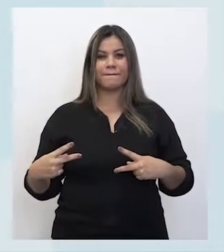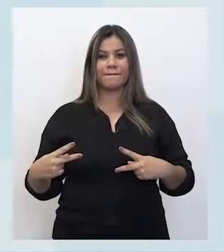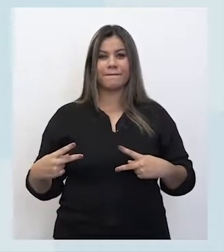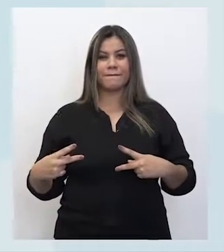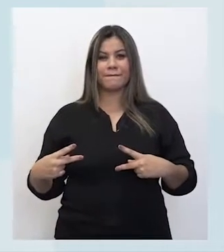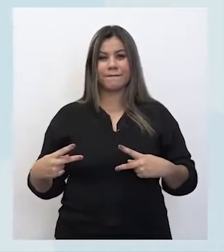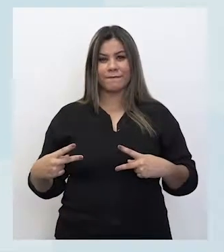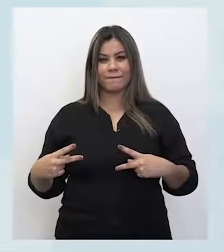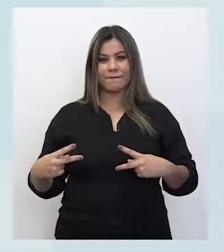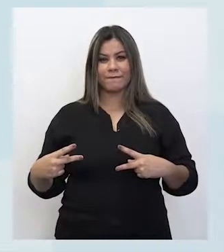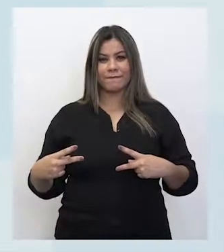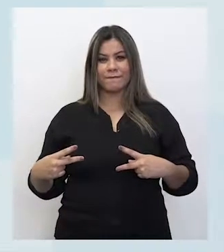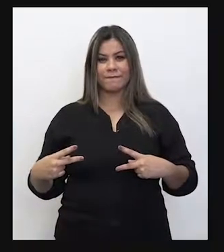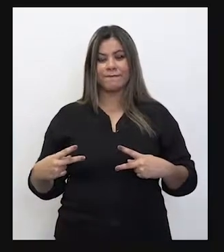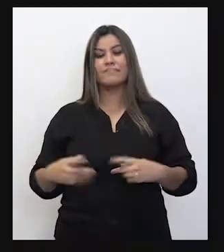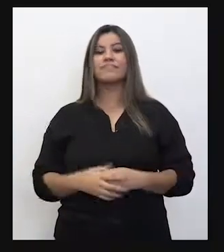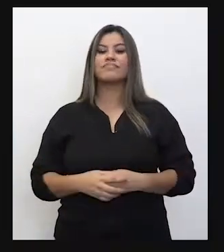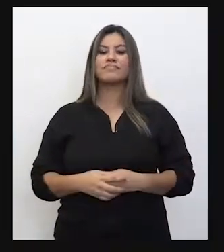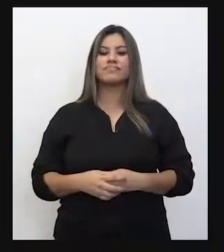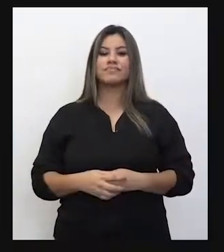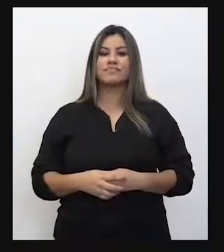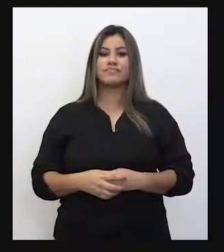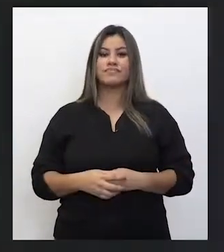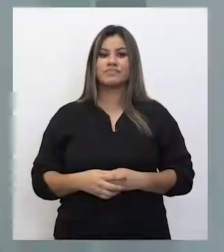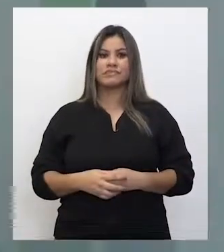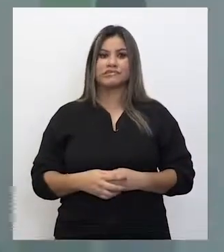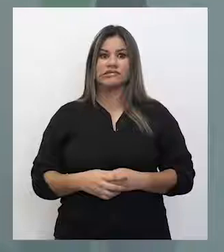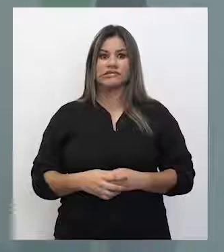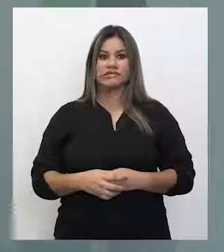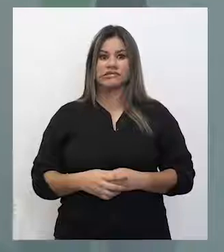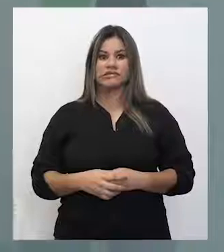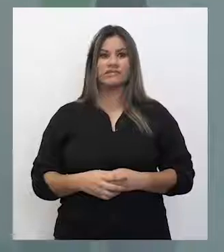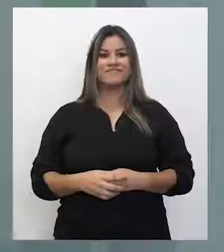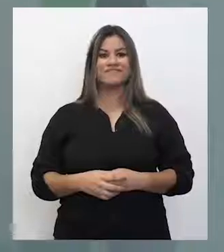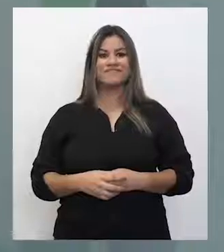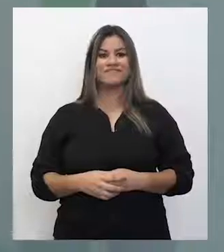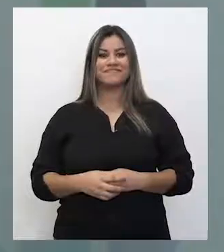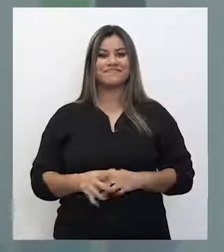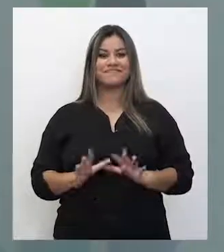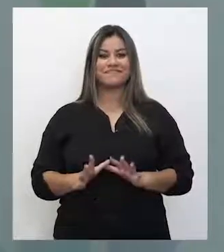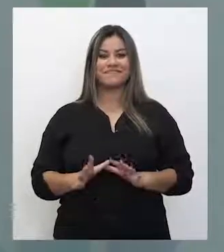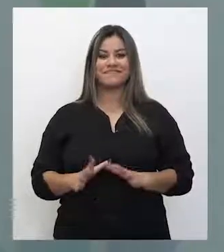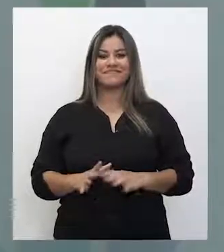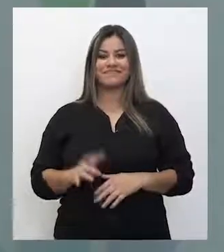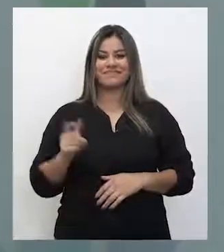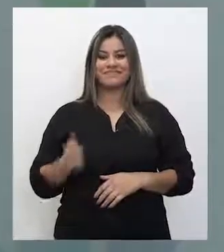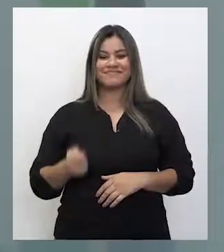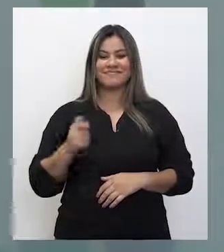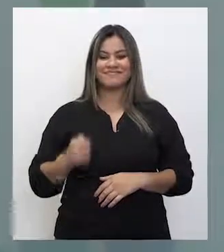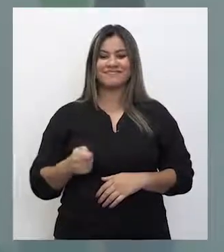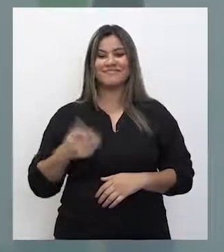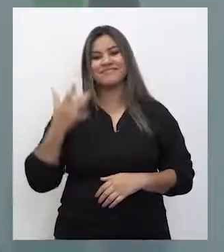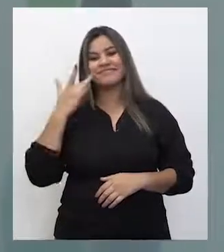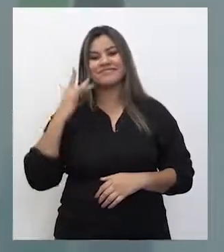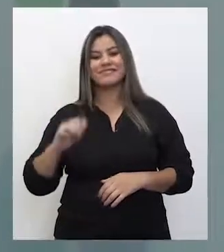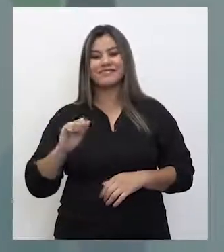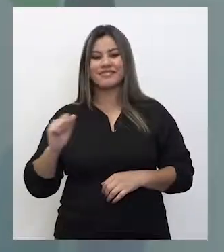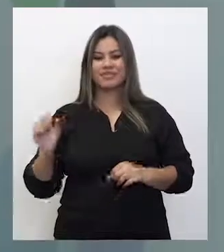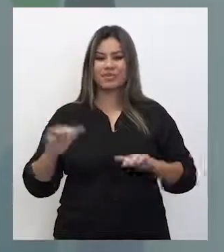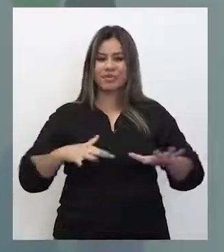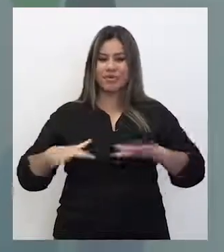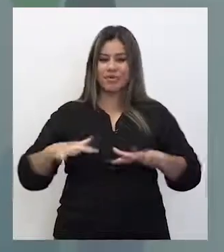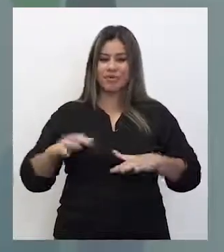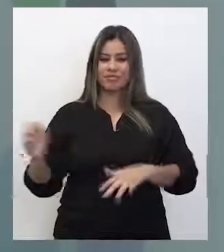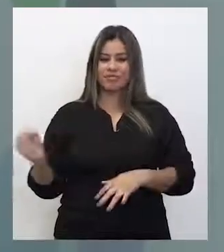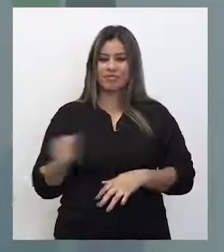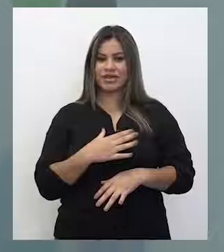Tem também o link e o movimento. Opa! Aliás, eu coloquei o clique porque eu não sei se ia ter o QR Code do Movimento Inova. Vai